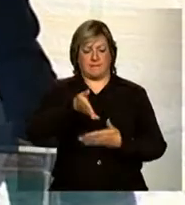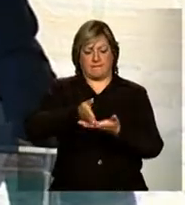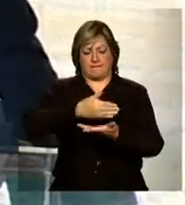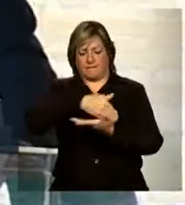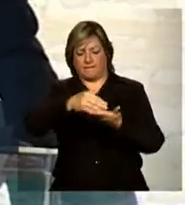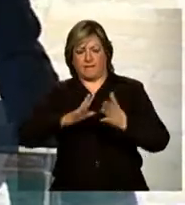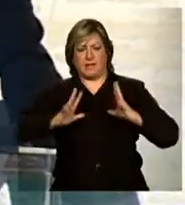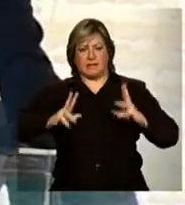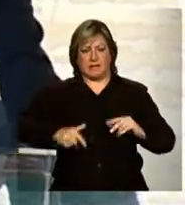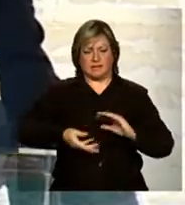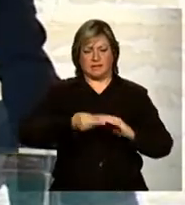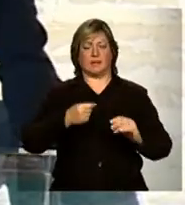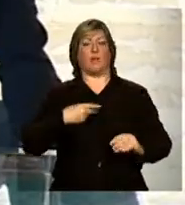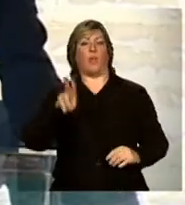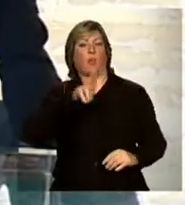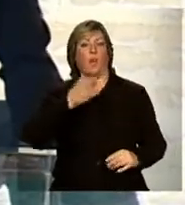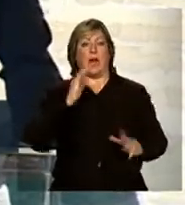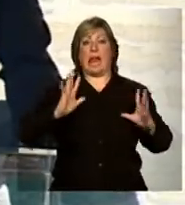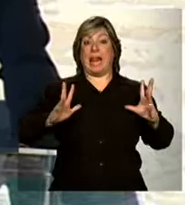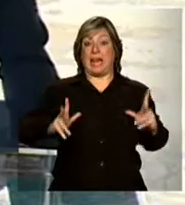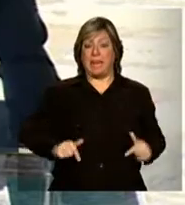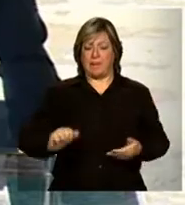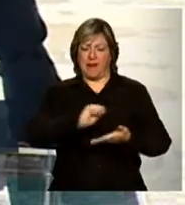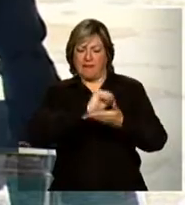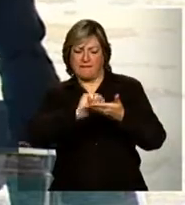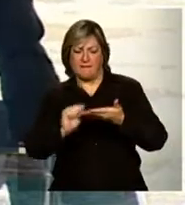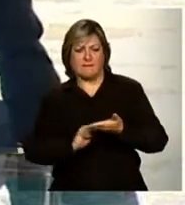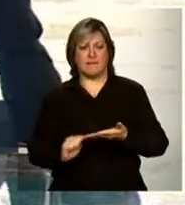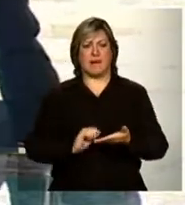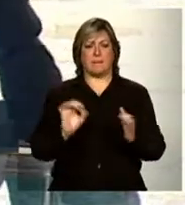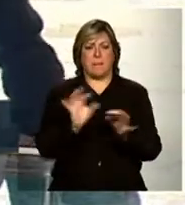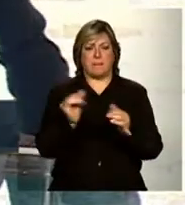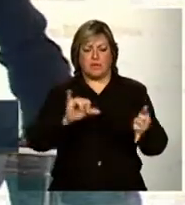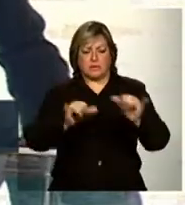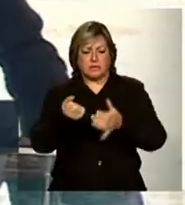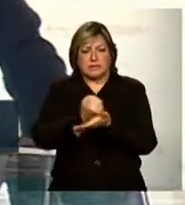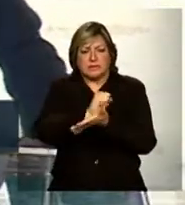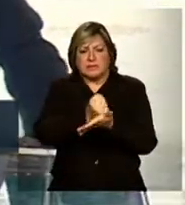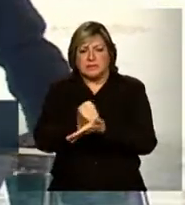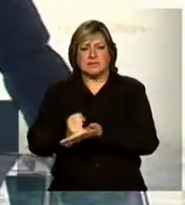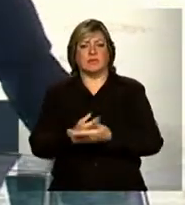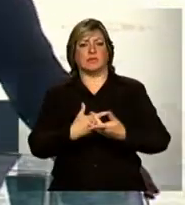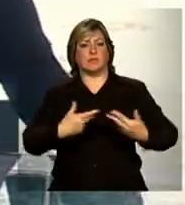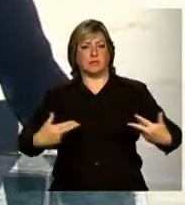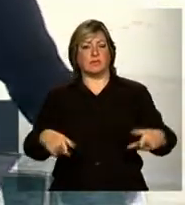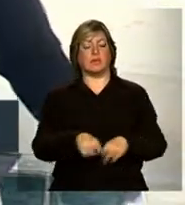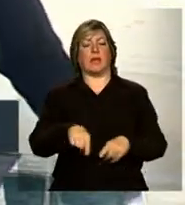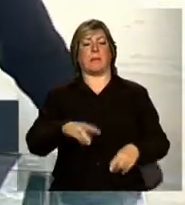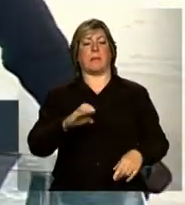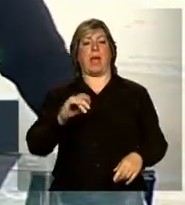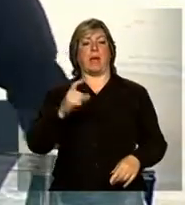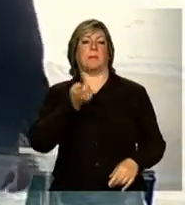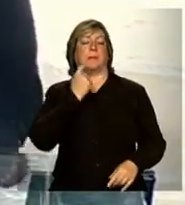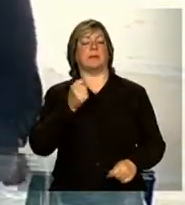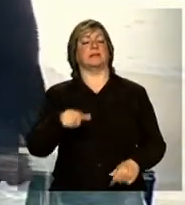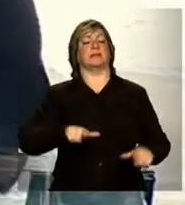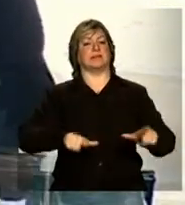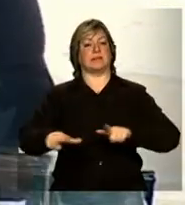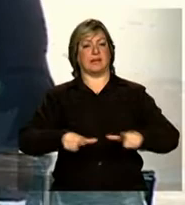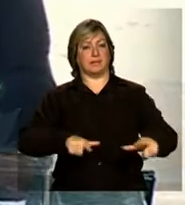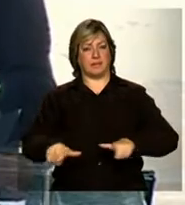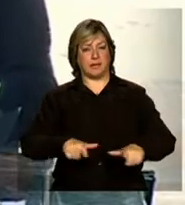correta saudável de higiene adequada e sobretudo como um trabalho Mercado do Peixe esse trabalho